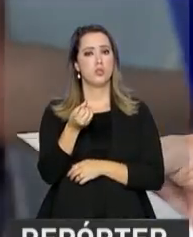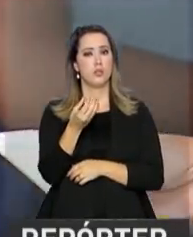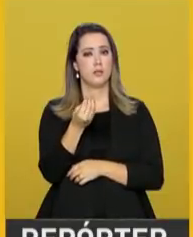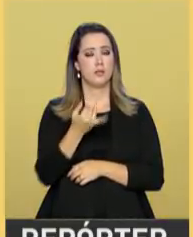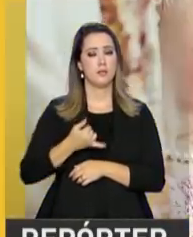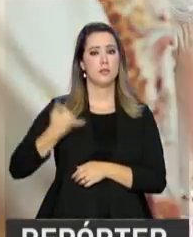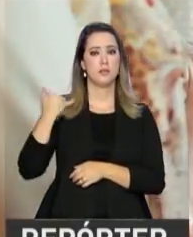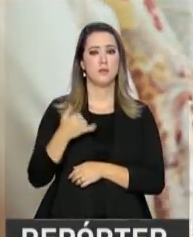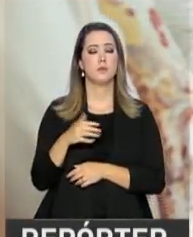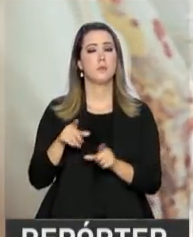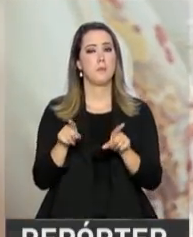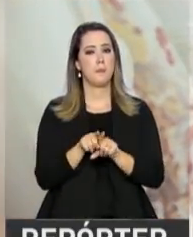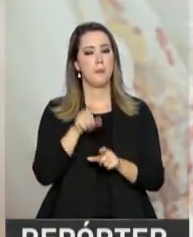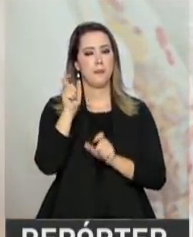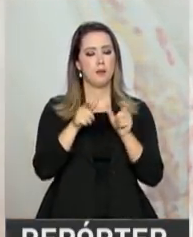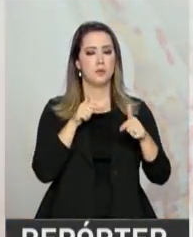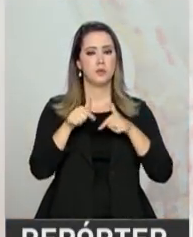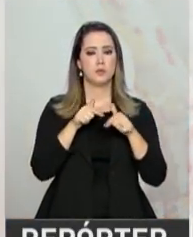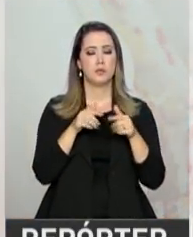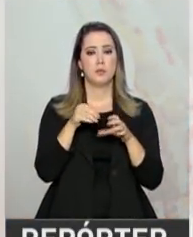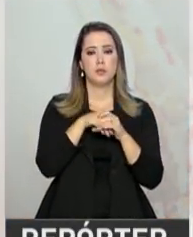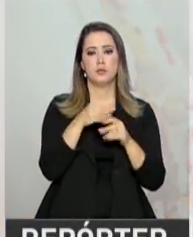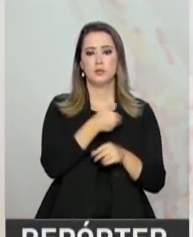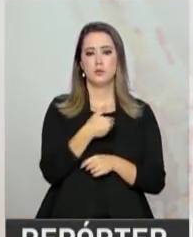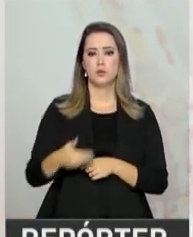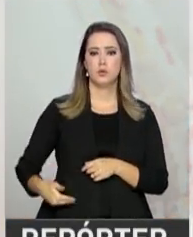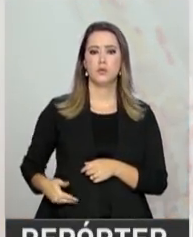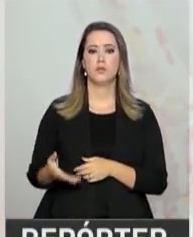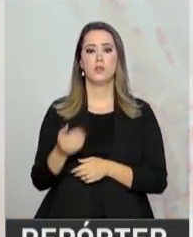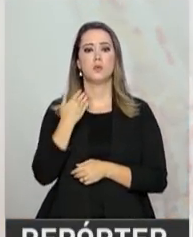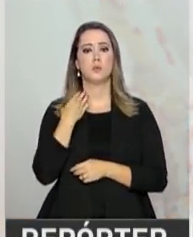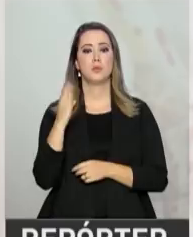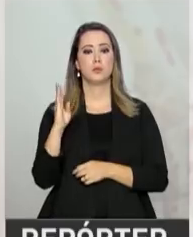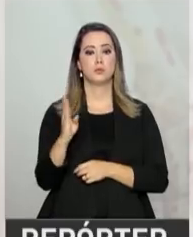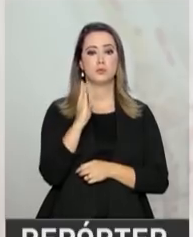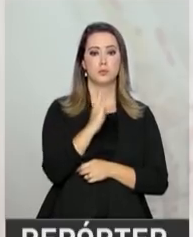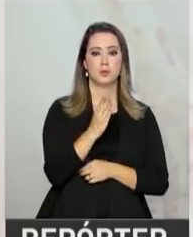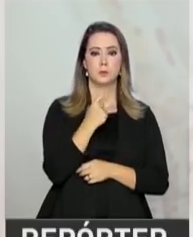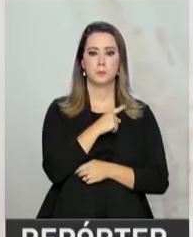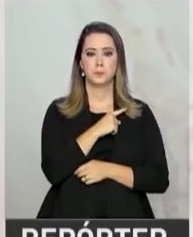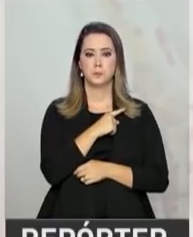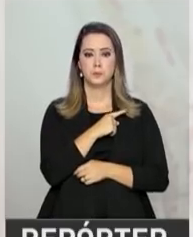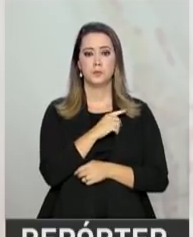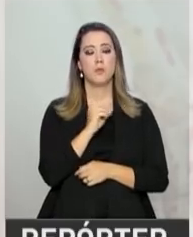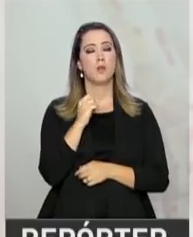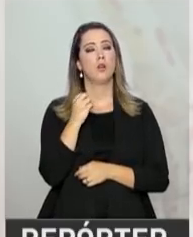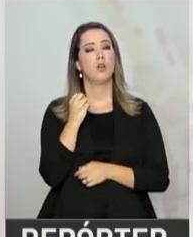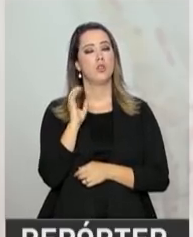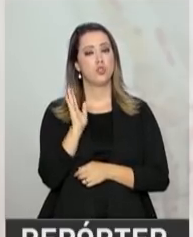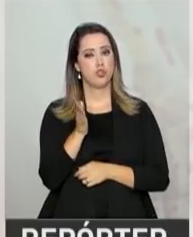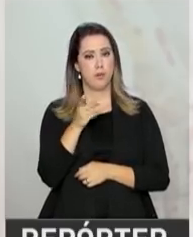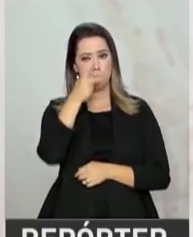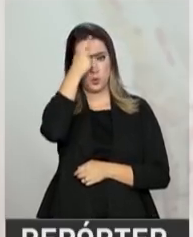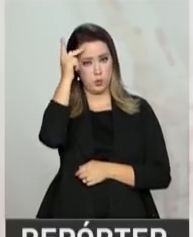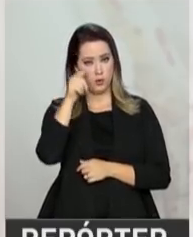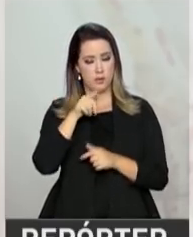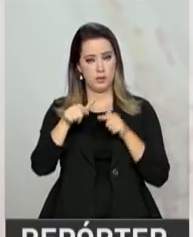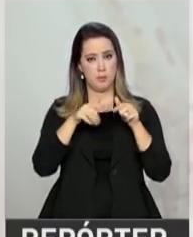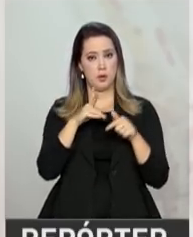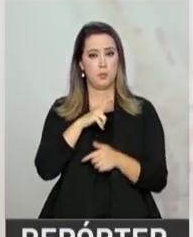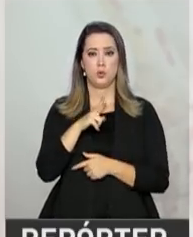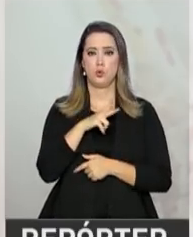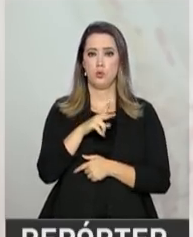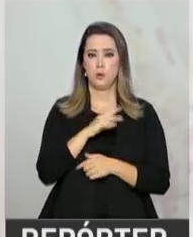idade servidores públicos beneficiários do pasep recebem no banco do brasil já que trabalhou empresas